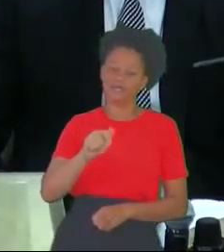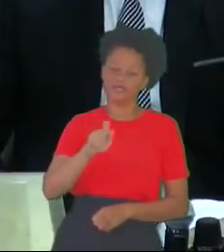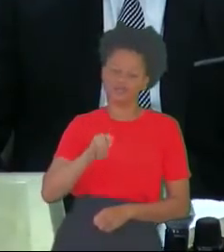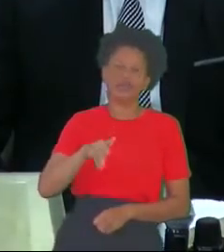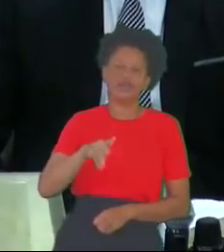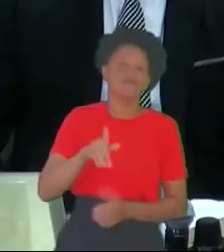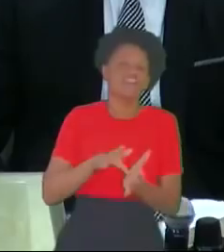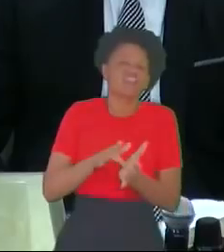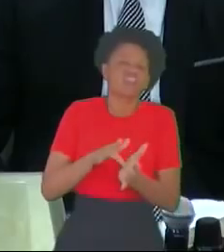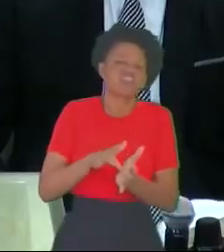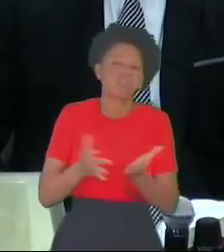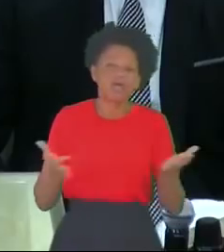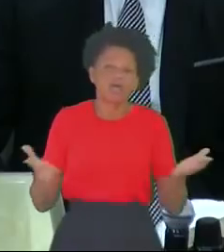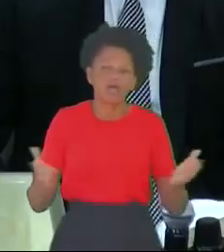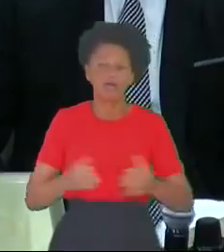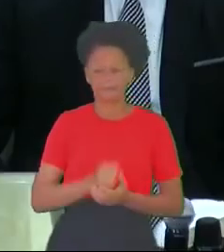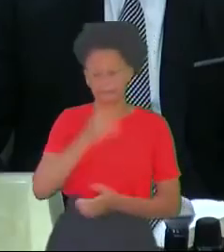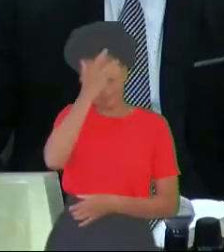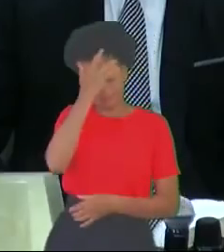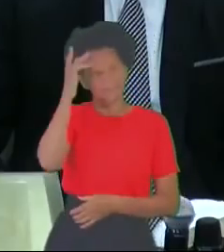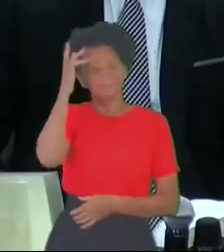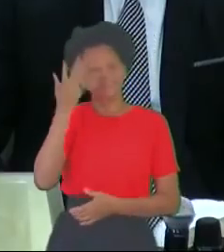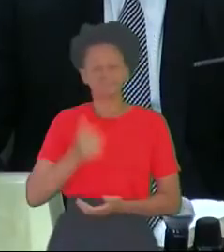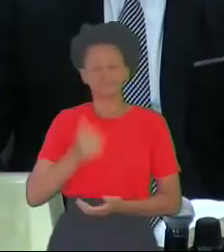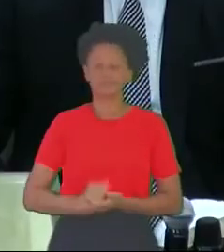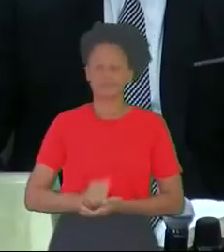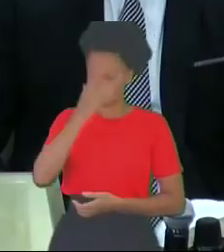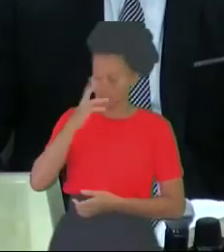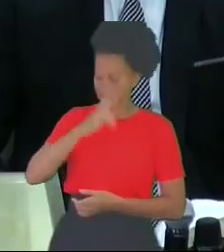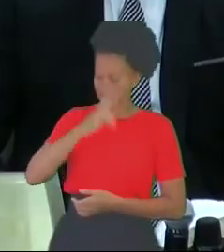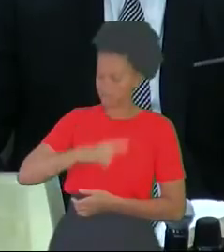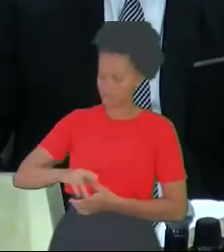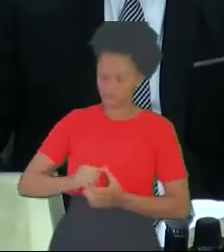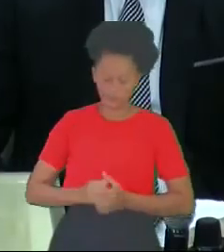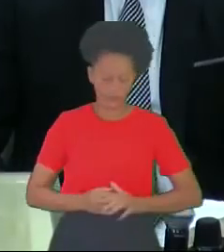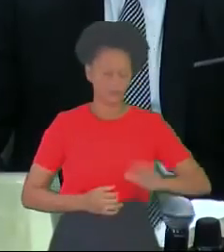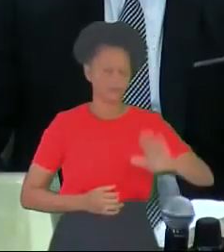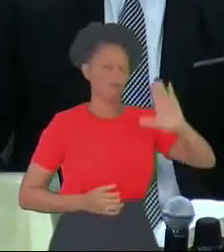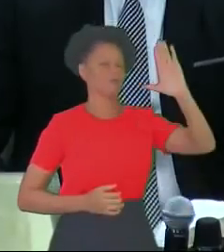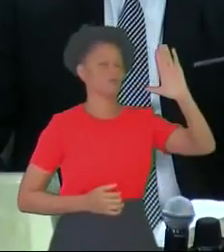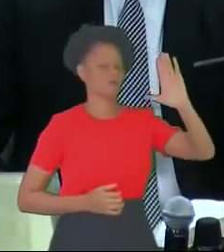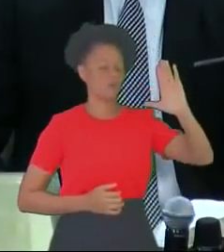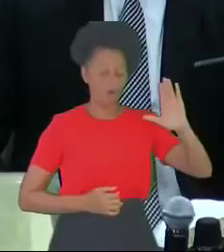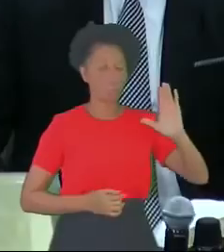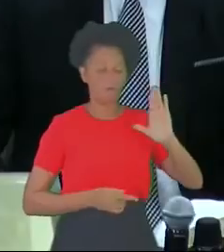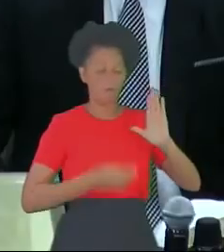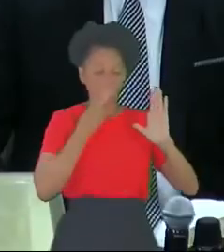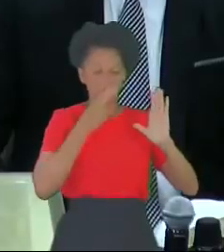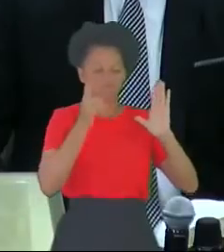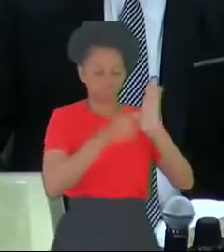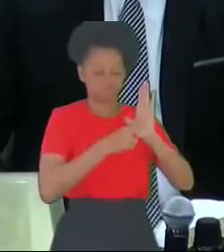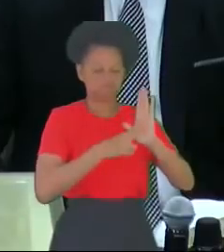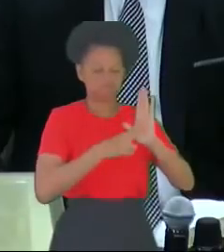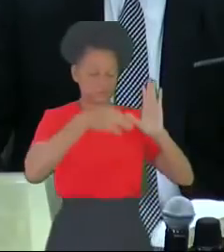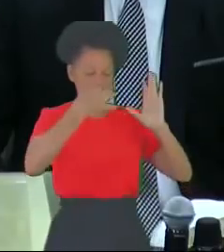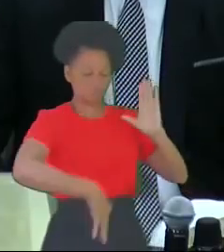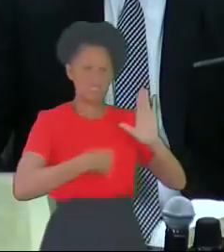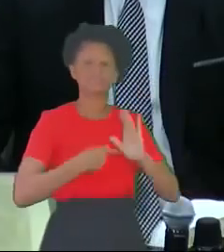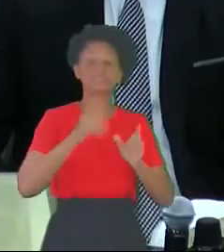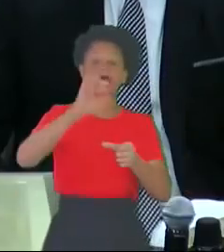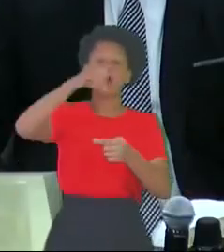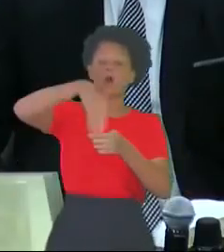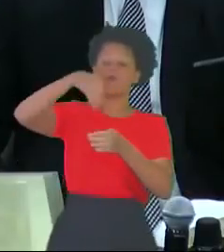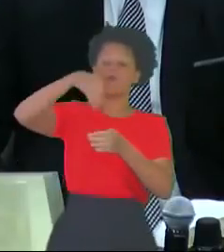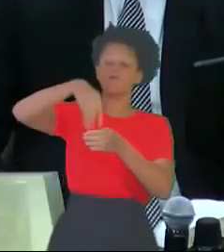expressão. Uma pessoa, um religioso que promete uma coisa que não acontece. Olhe, quem der essa oferta aqui